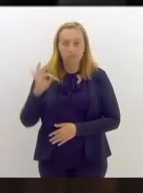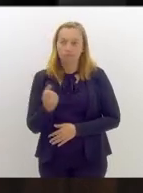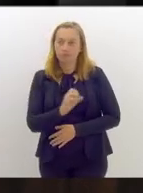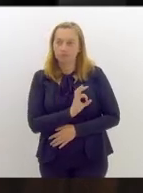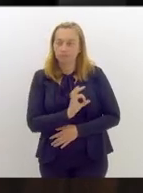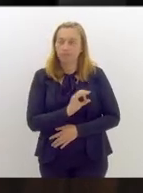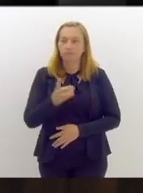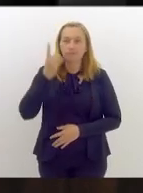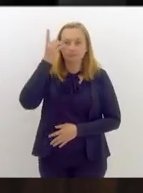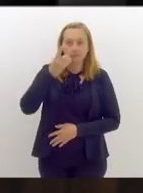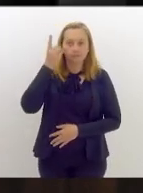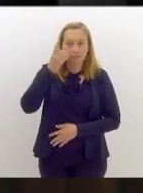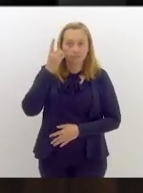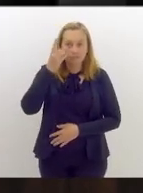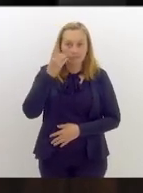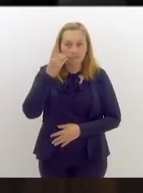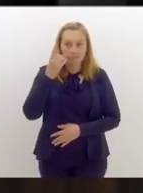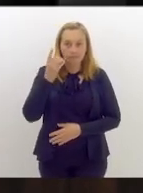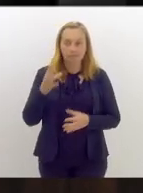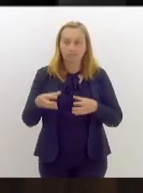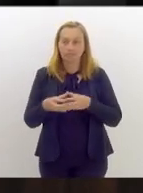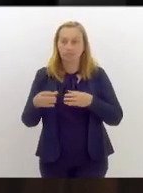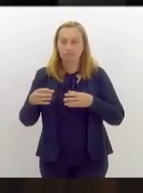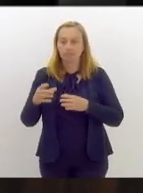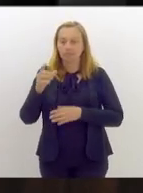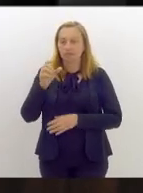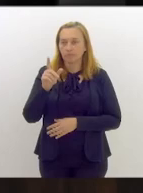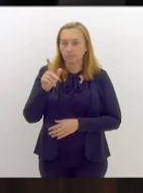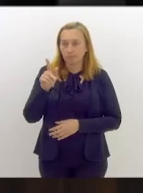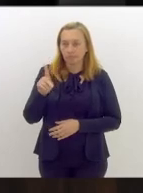e deputado bancada do PSB.